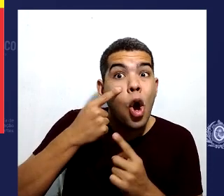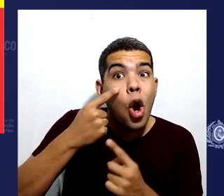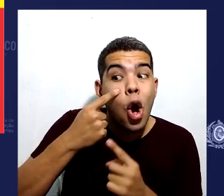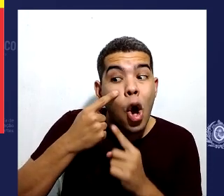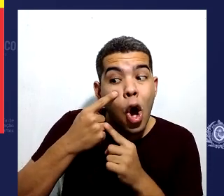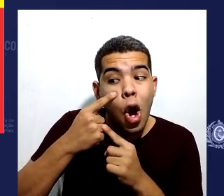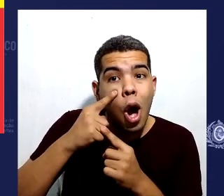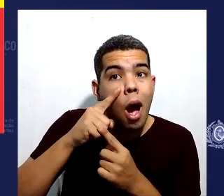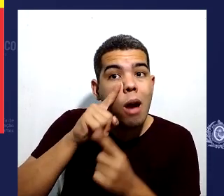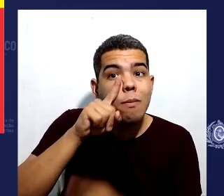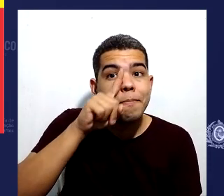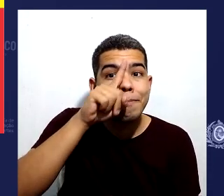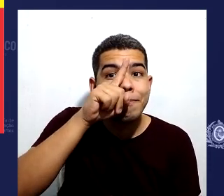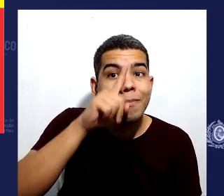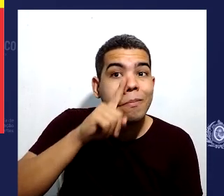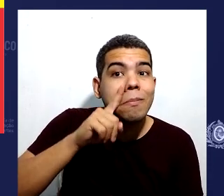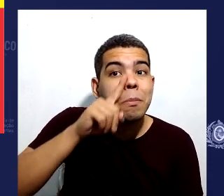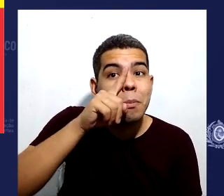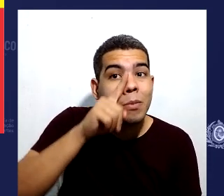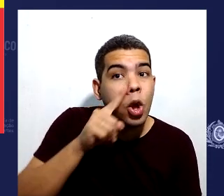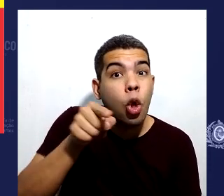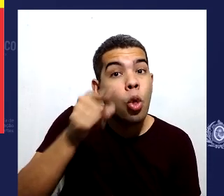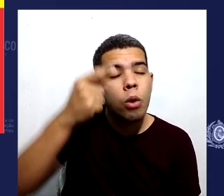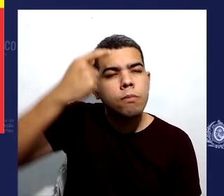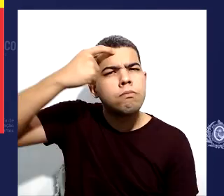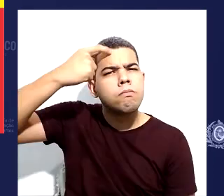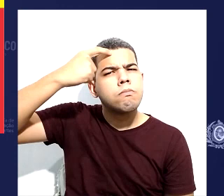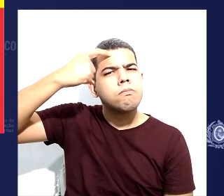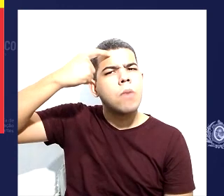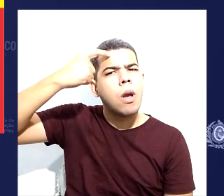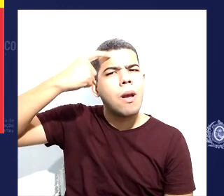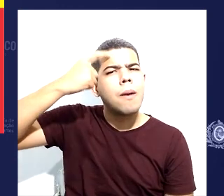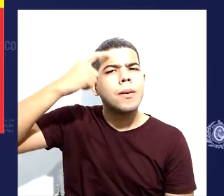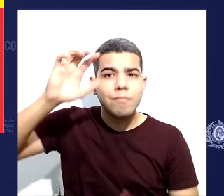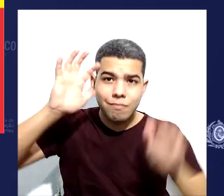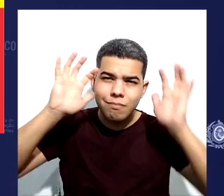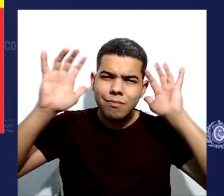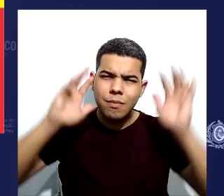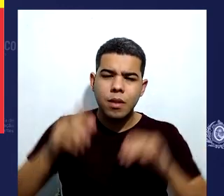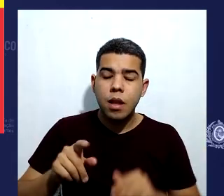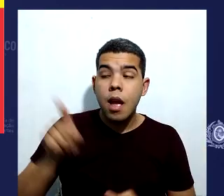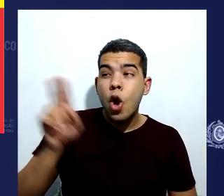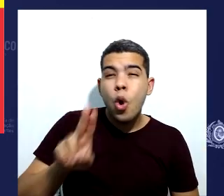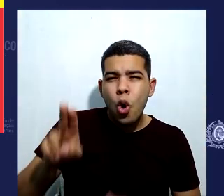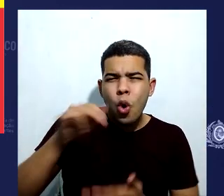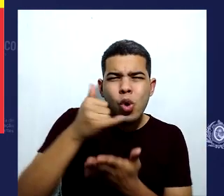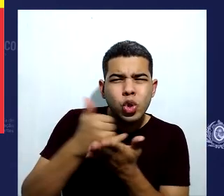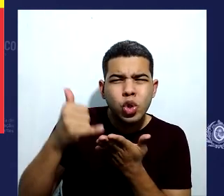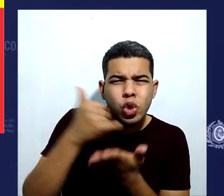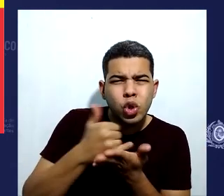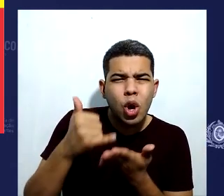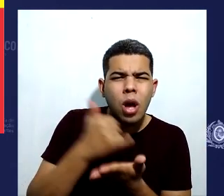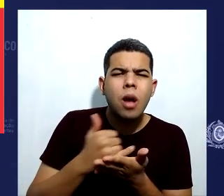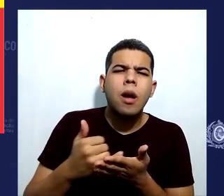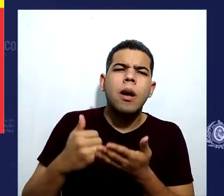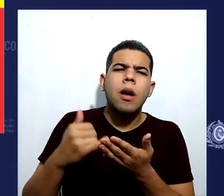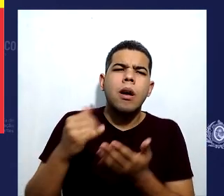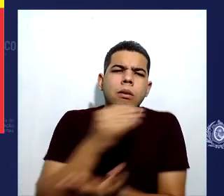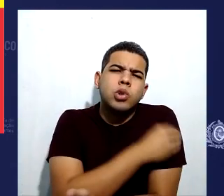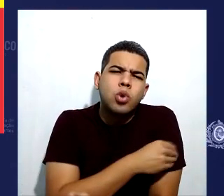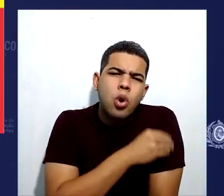a consciência. Então, é importante que o usuário de drogas, eles fiquem atentos,